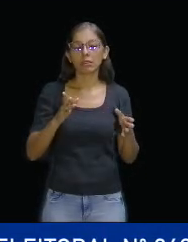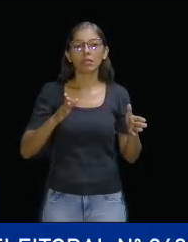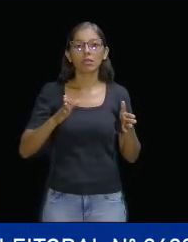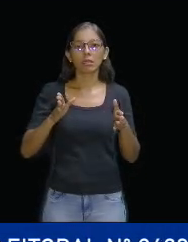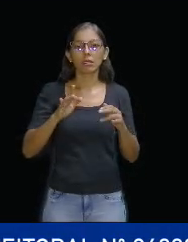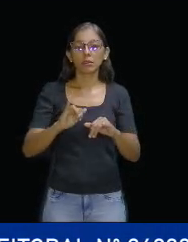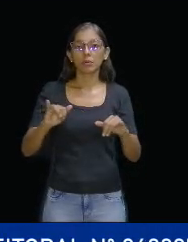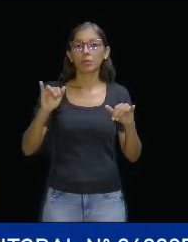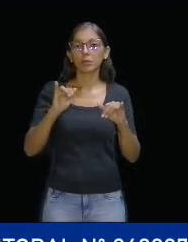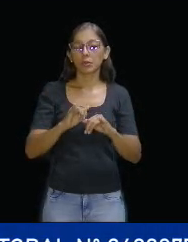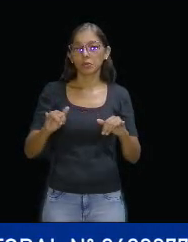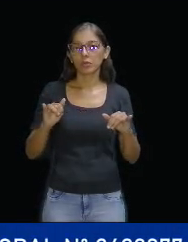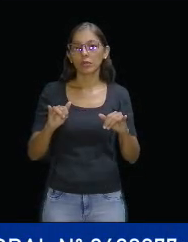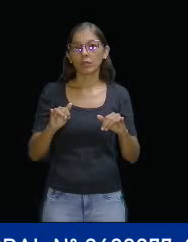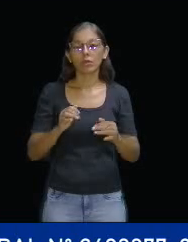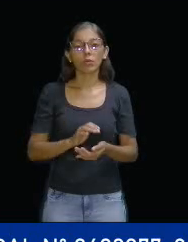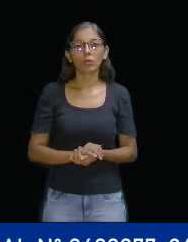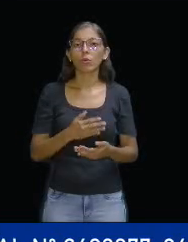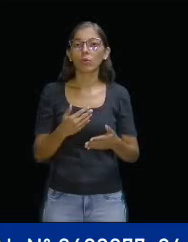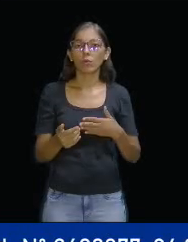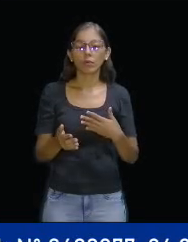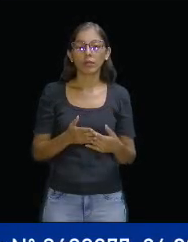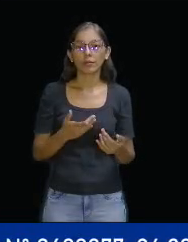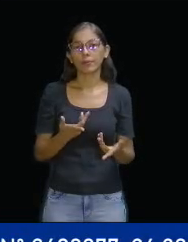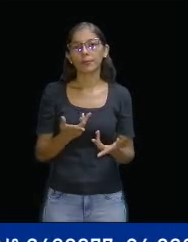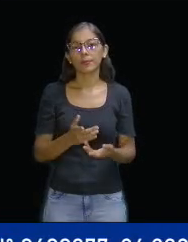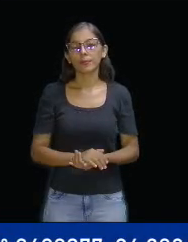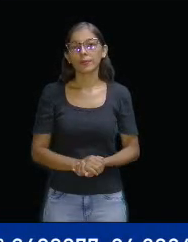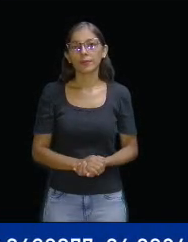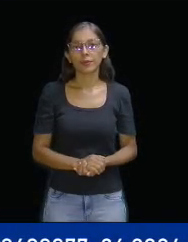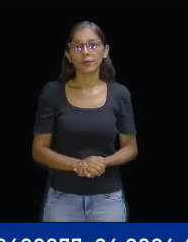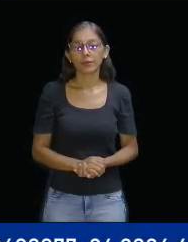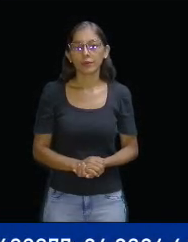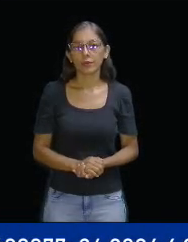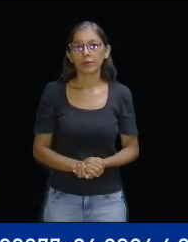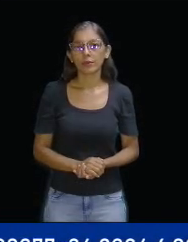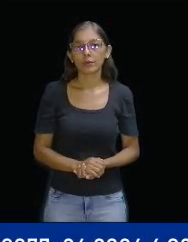contenha de maneira explícita conteúdo de cunho eleitoral.